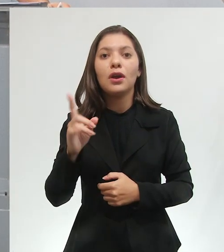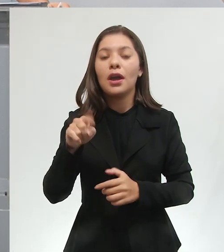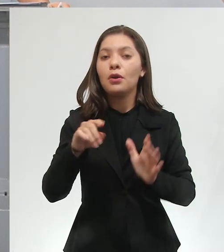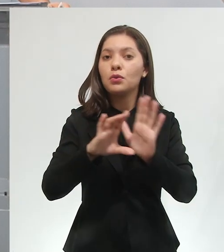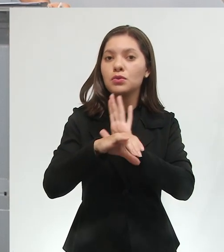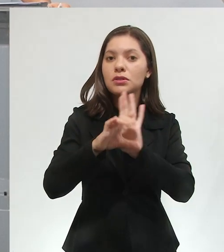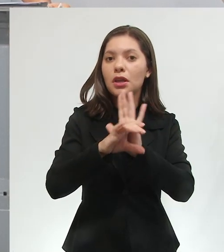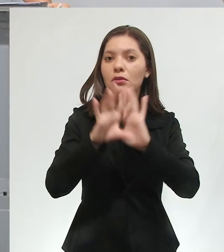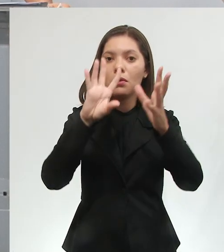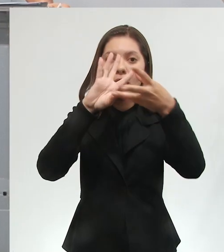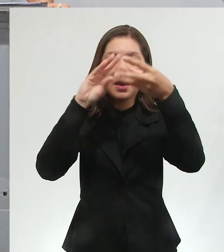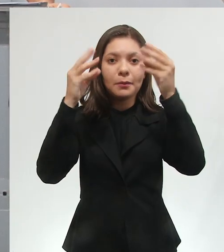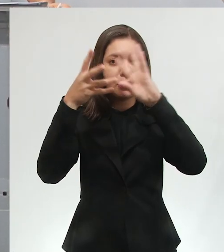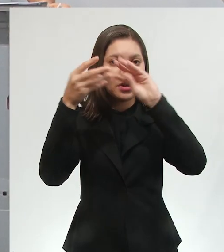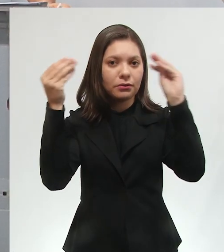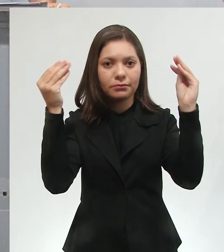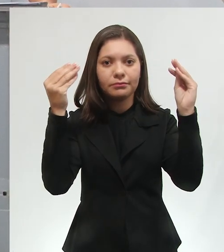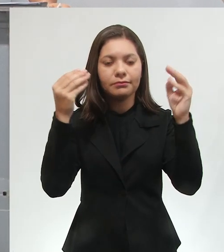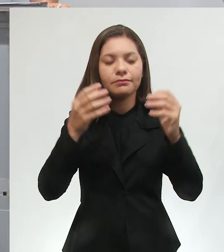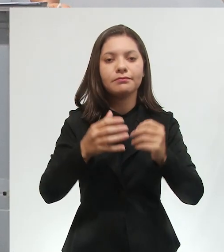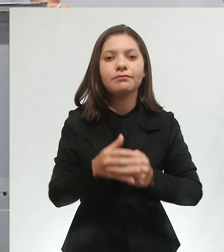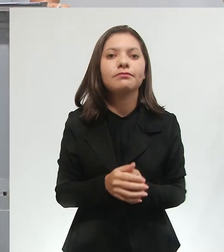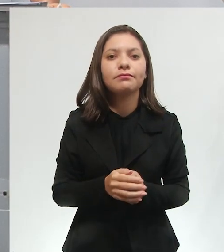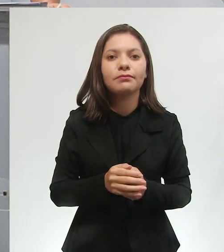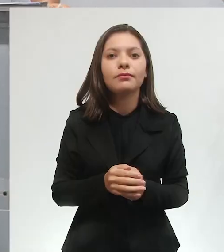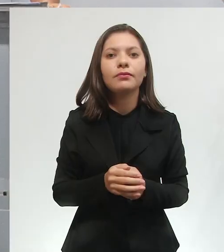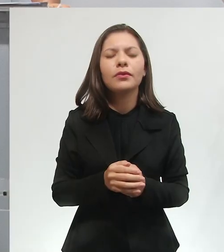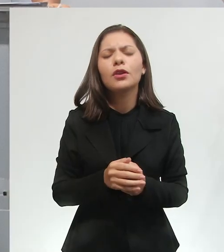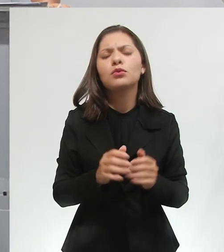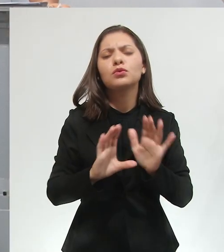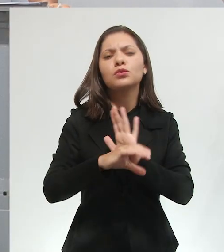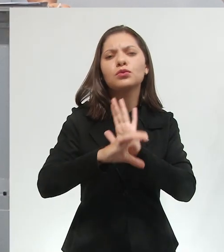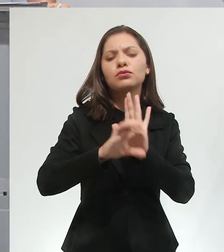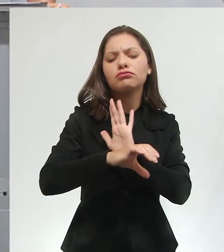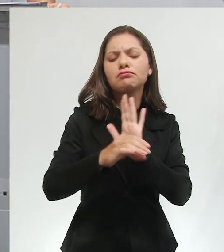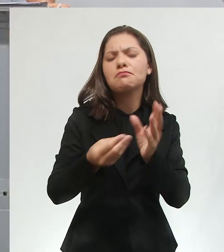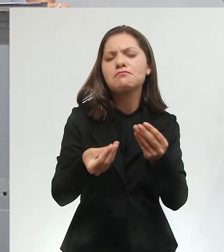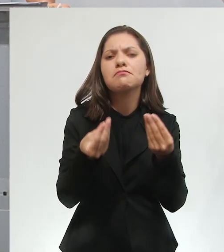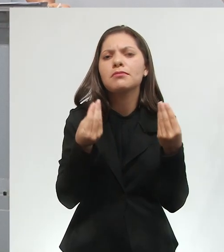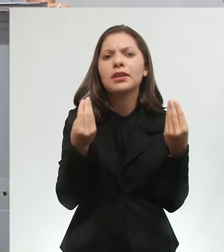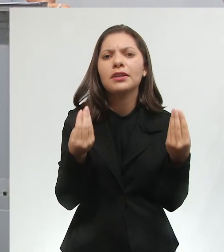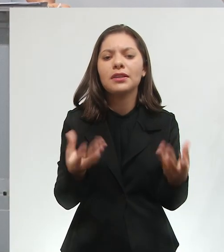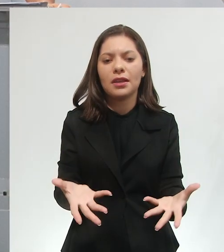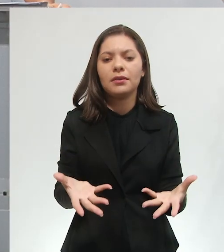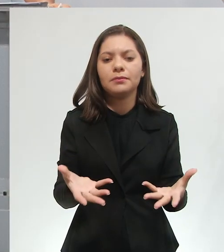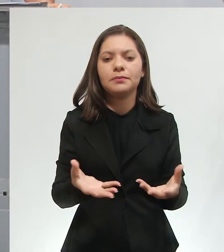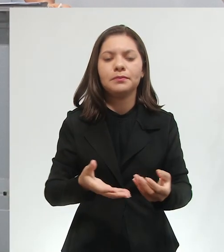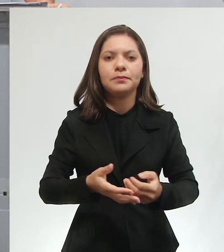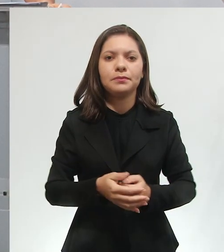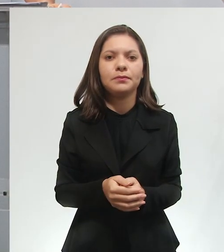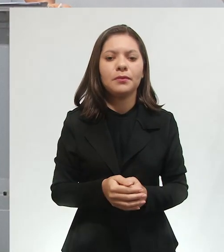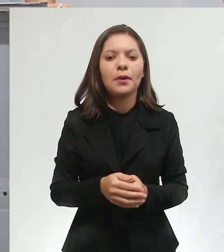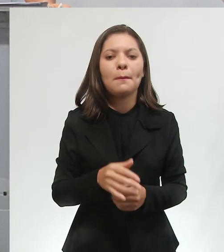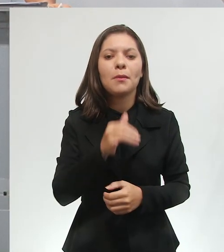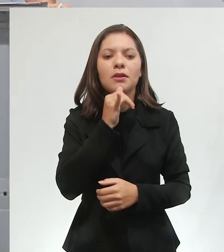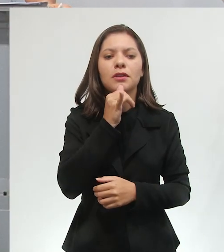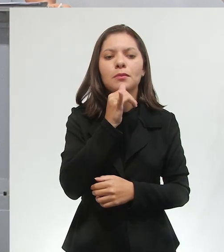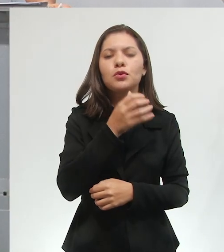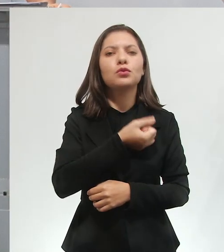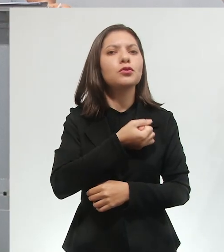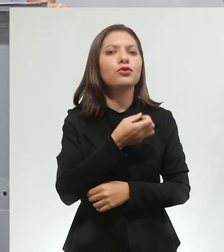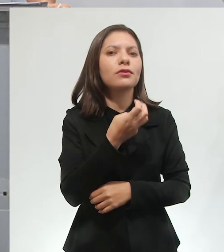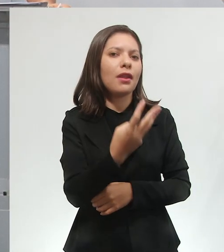abstrato. E para que serve esse conceito abstrato? O 3, o 4,